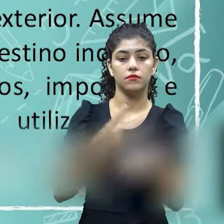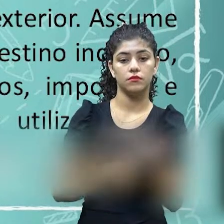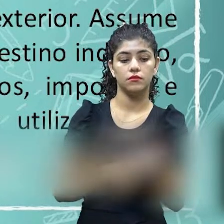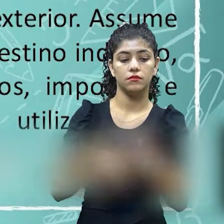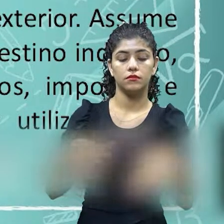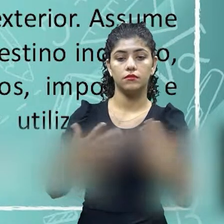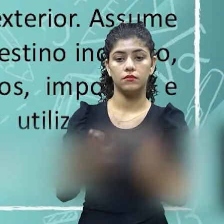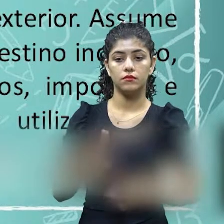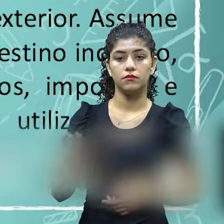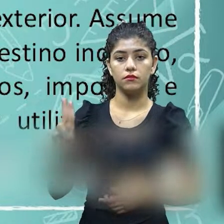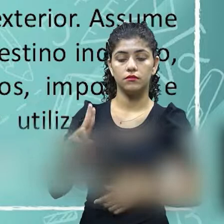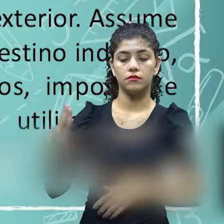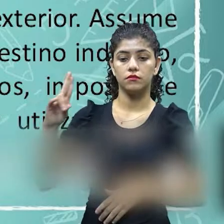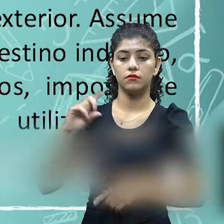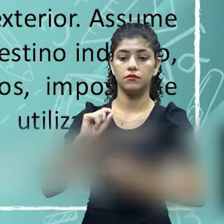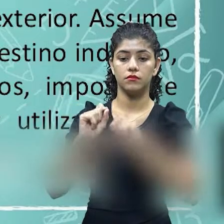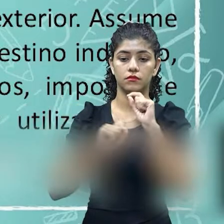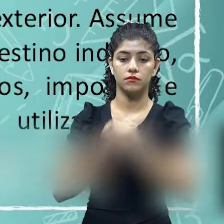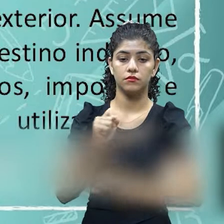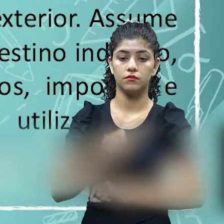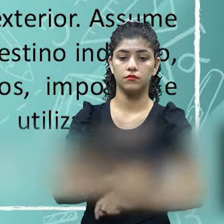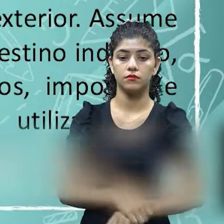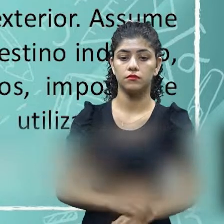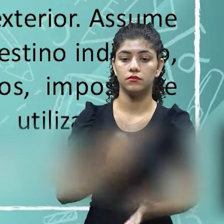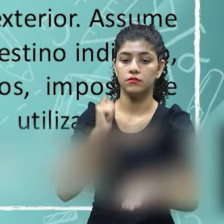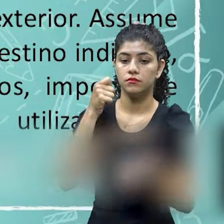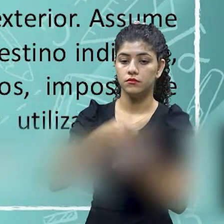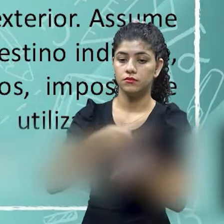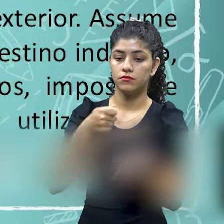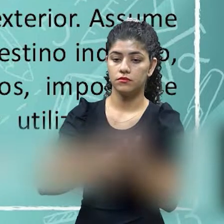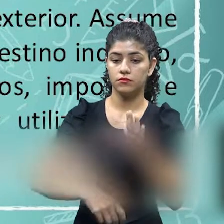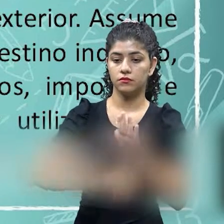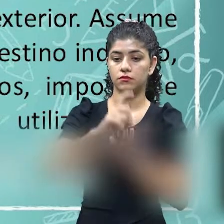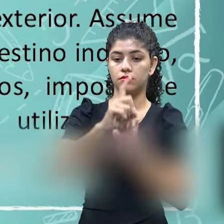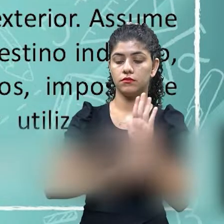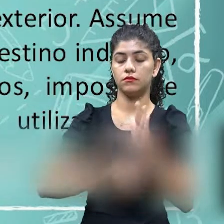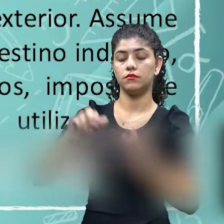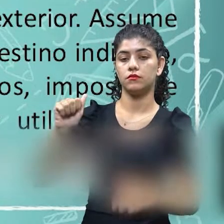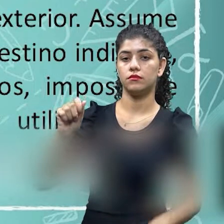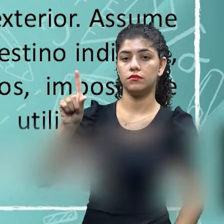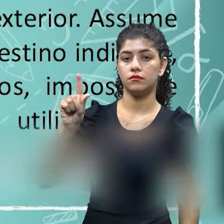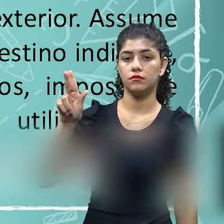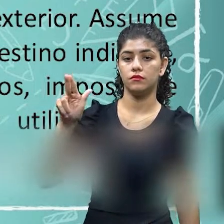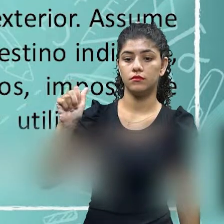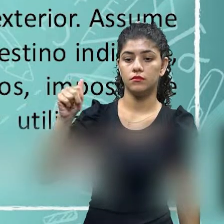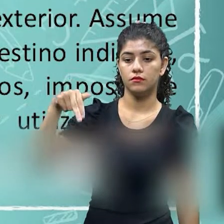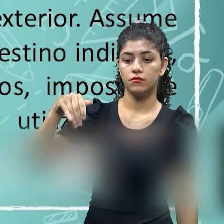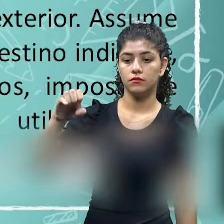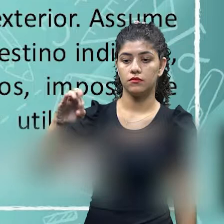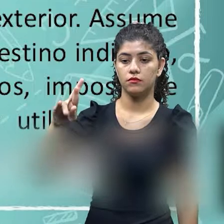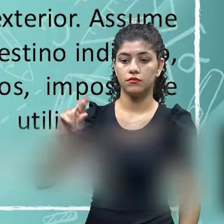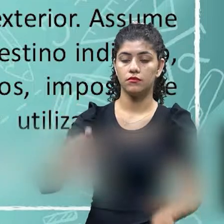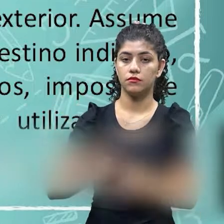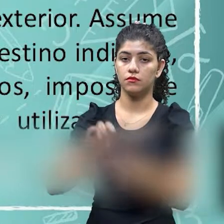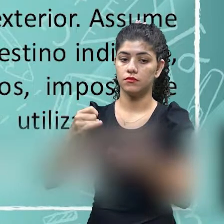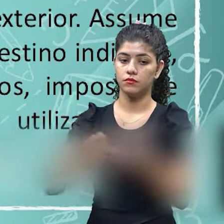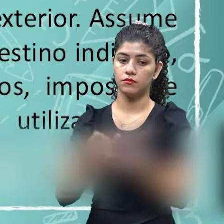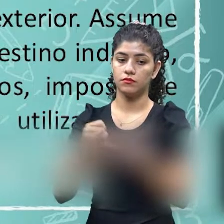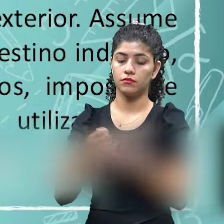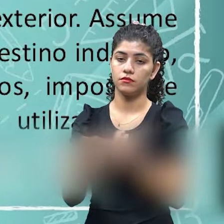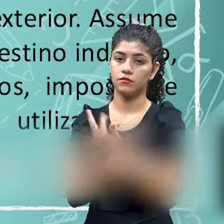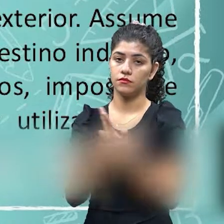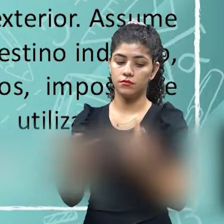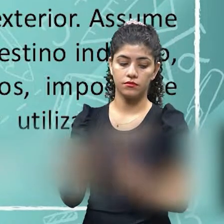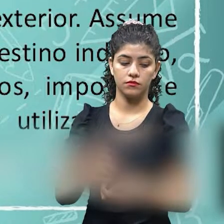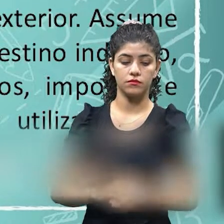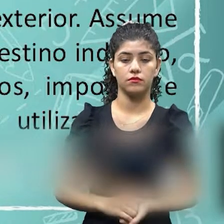são exceção? Os gastos com o pagamento de direitos aduaneiros, impostos e demais encargos da importação.